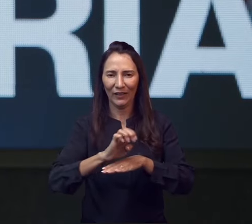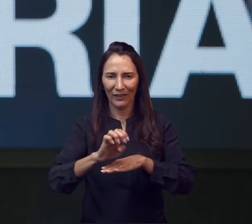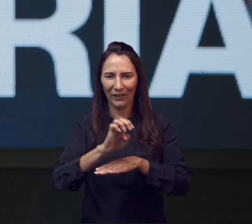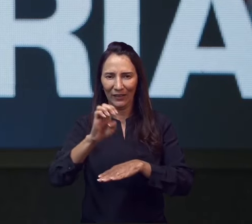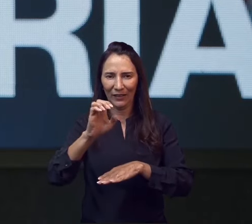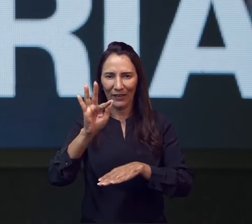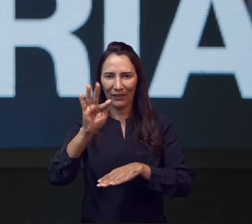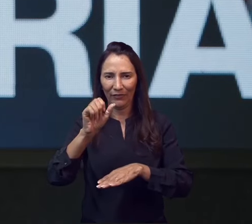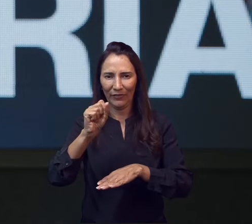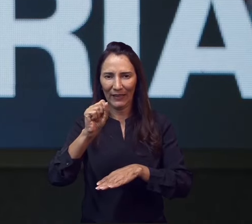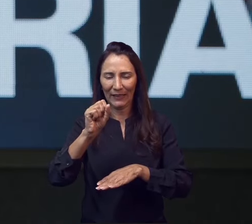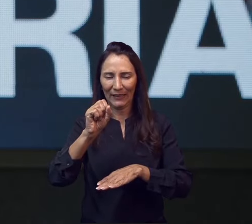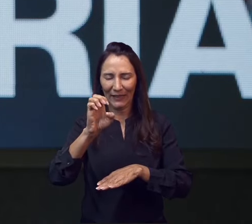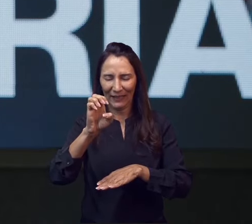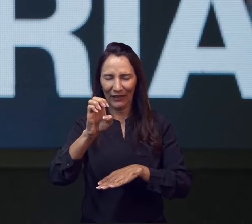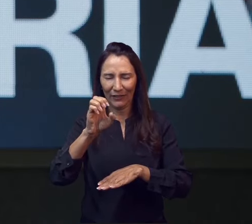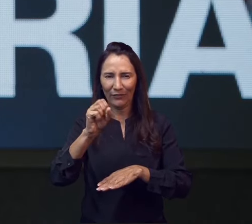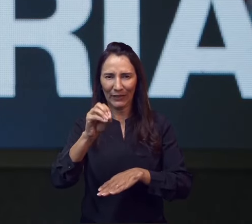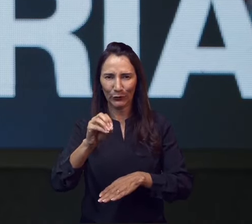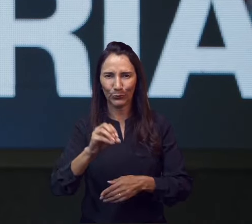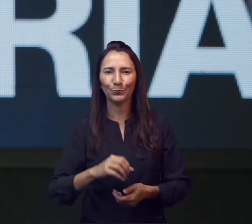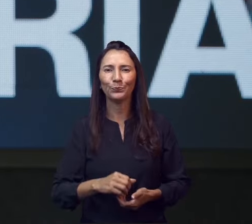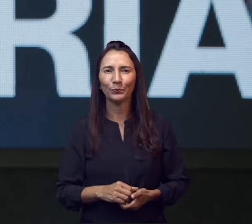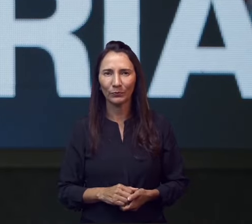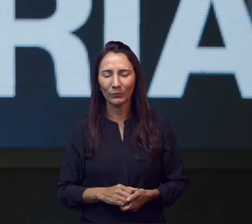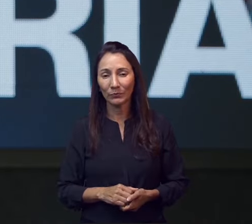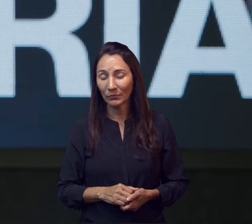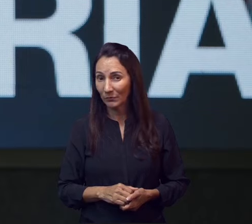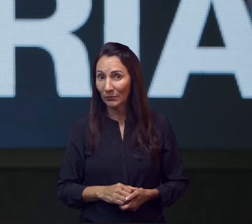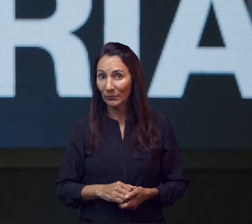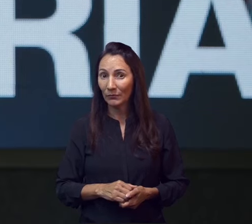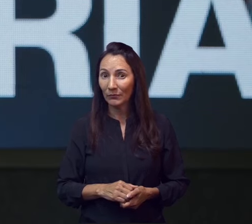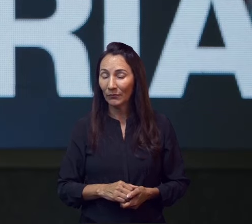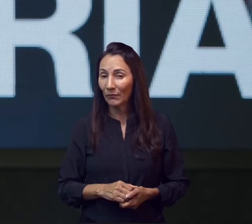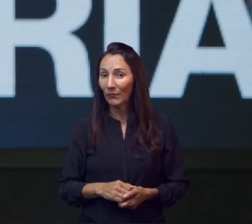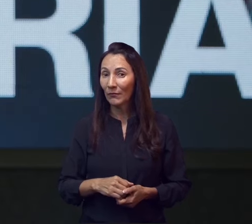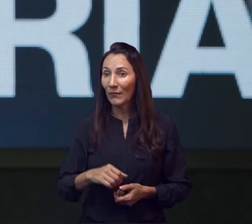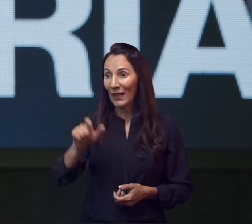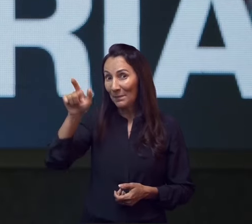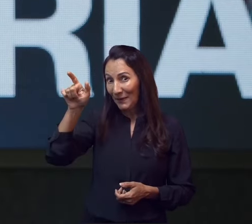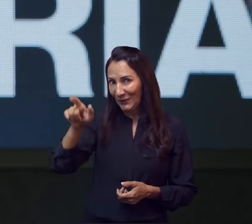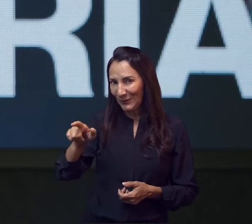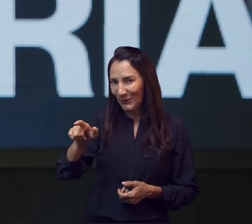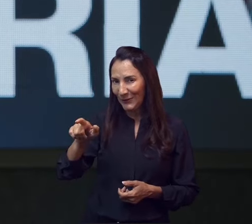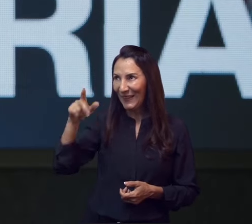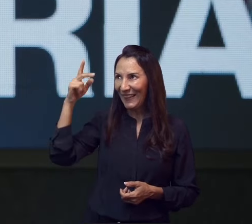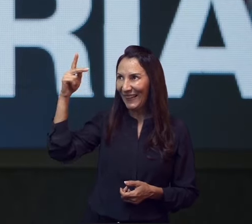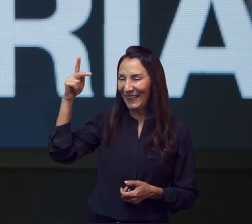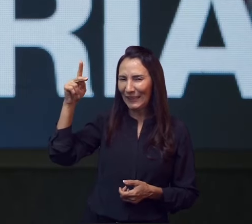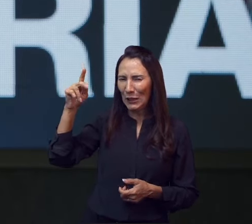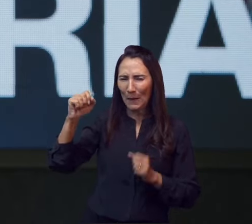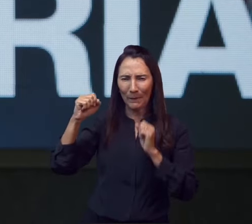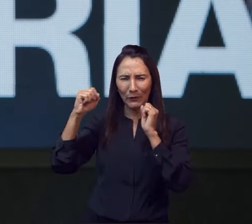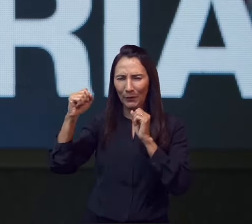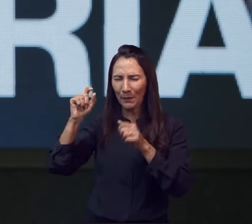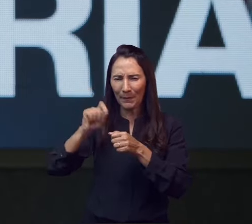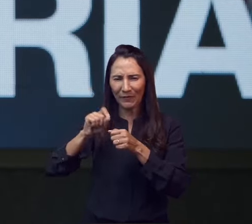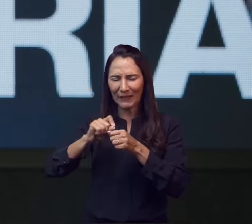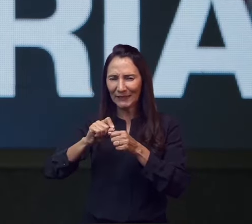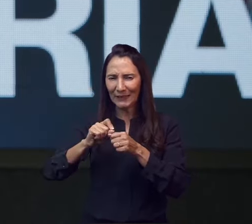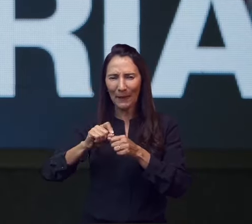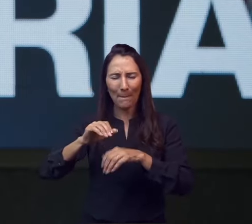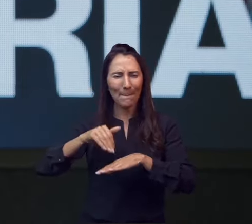aquele que é poderoso para fazer tudo muito mais abundantemente além daquilo que pedimos ou pensamos segundo o poder